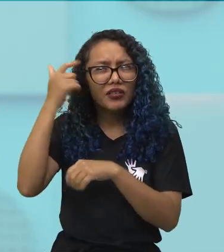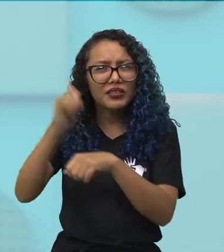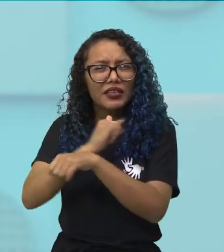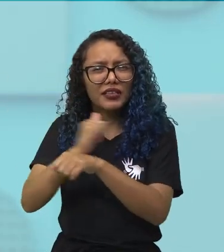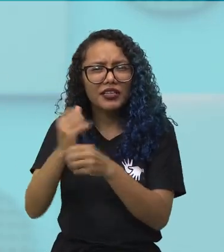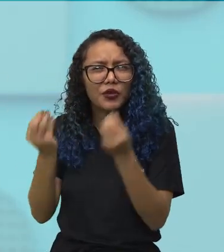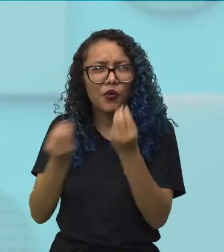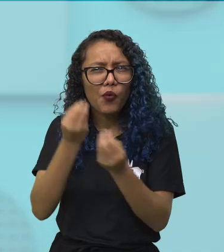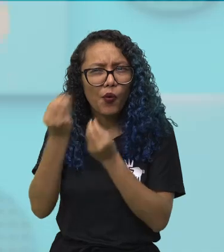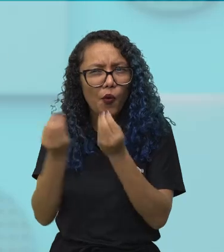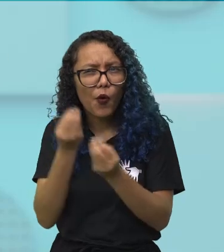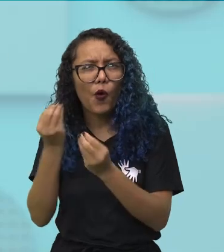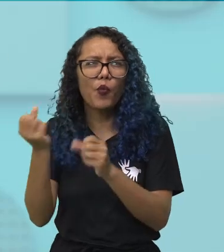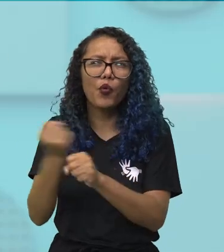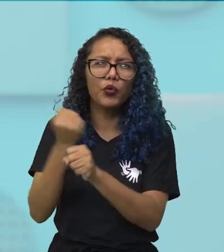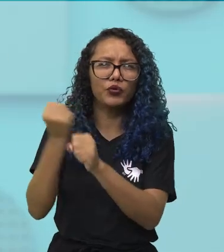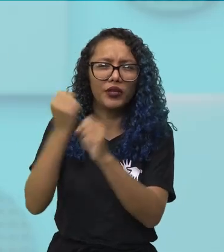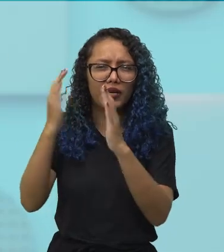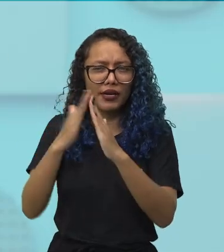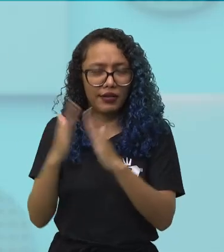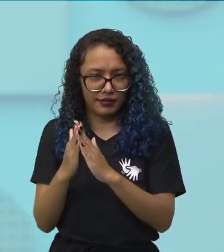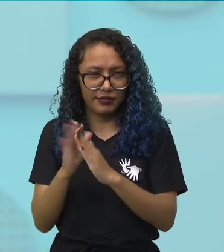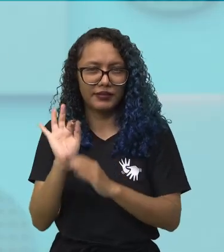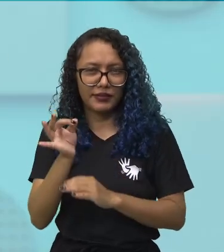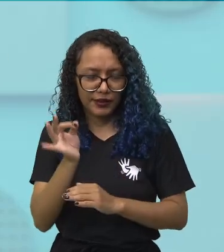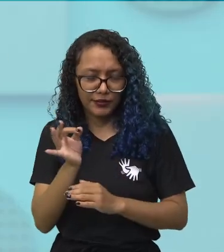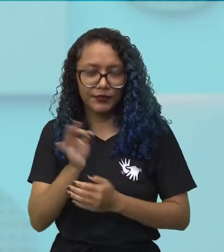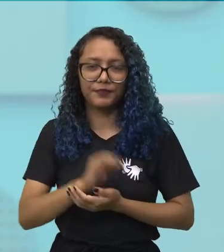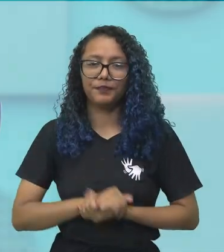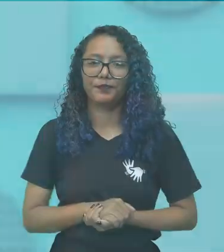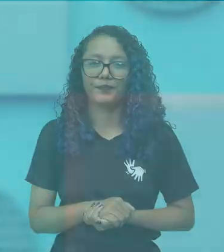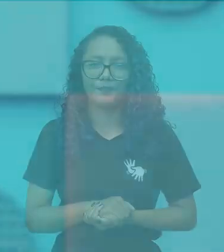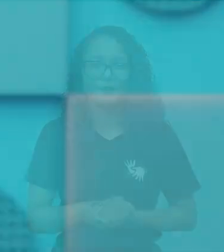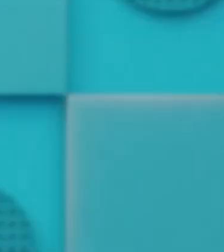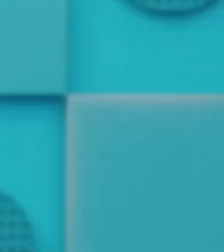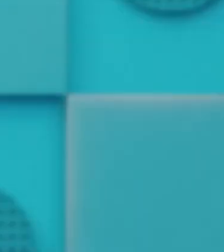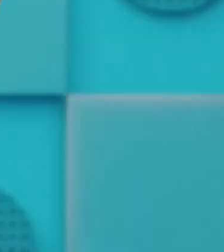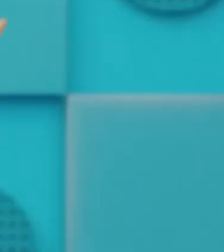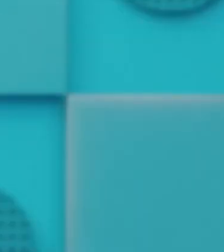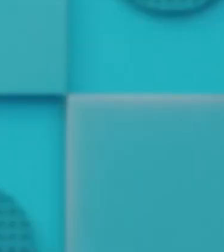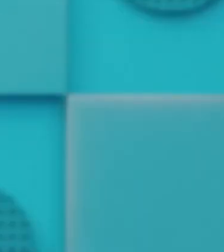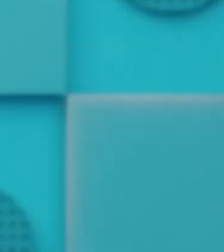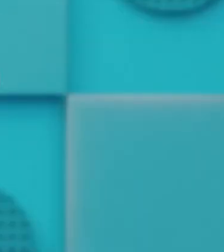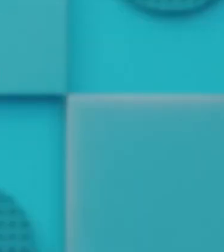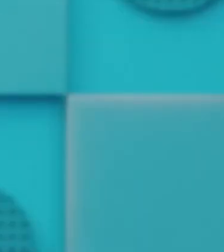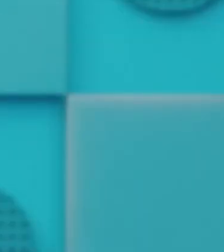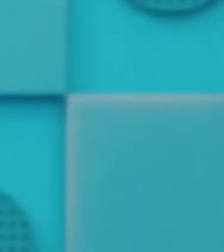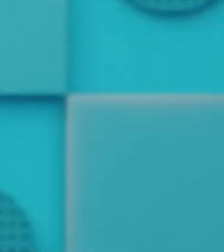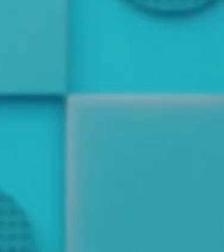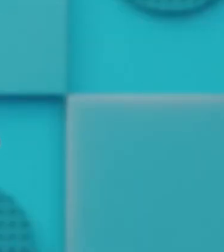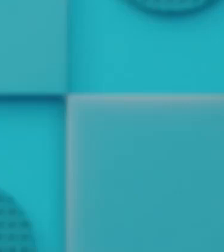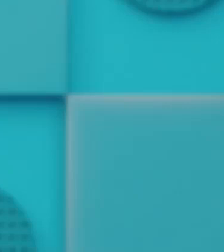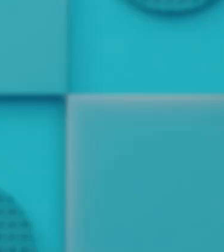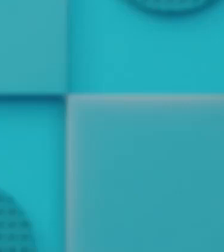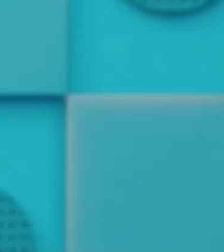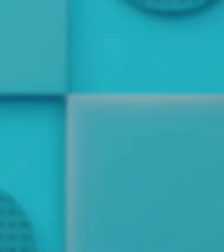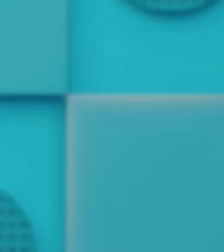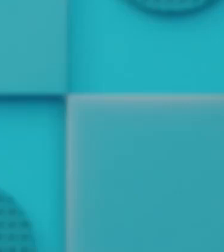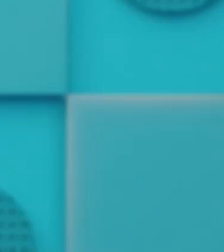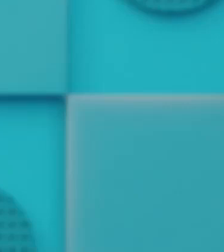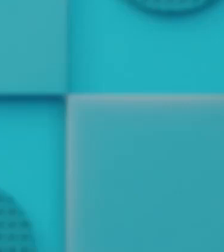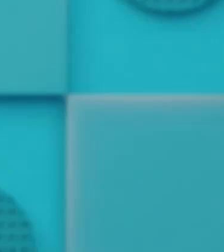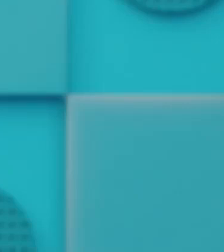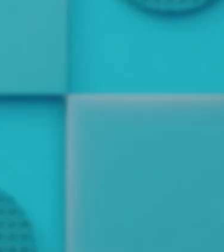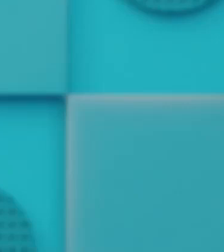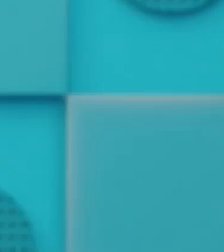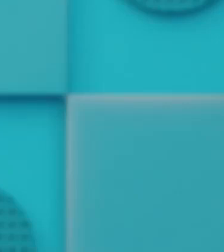seria, né, o ambiente que eles iriam morar. Então, veja que eu tenho um ambiente, eu tenho um espaço, eu tenho um tempo. Então, eu posso dizer que esse